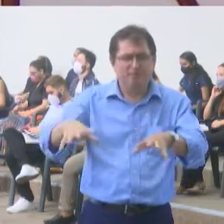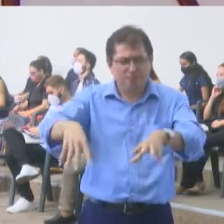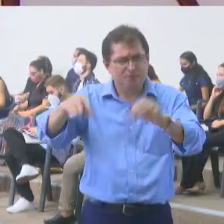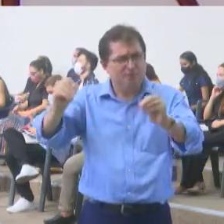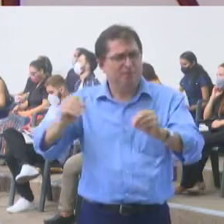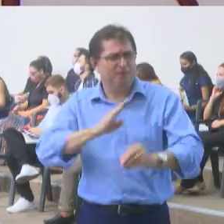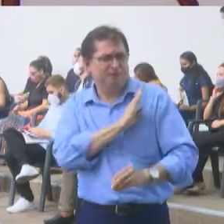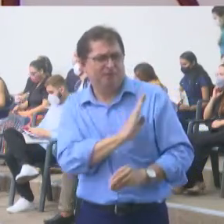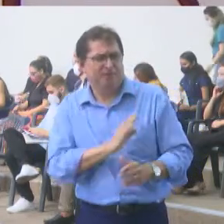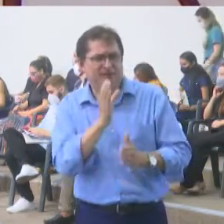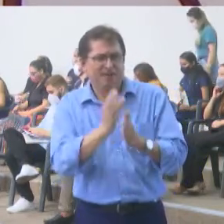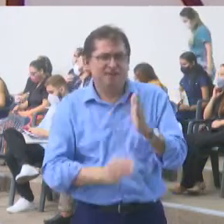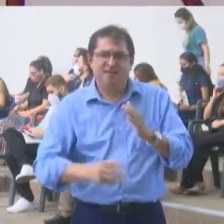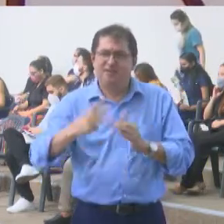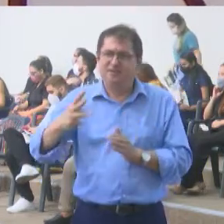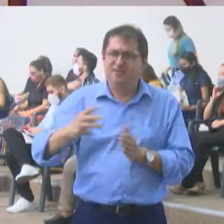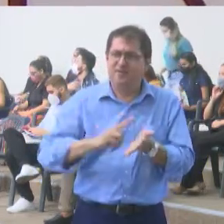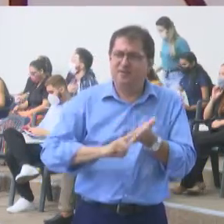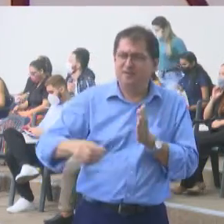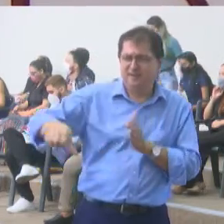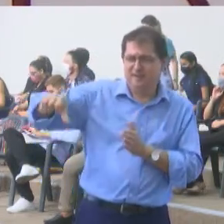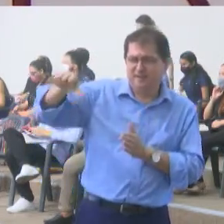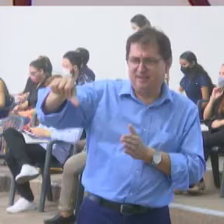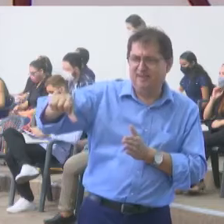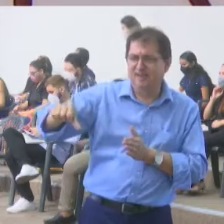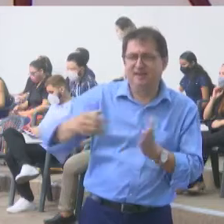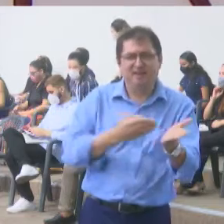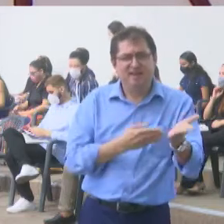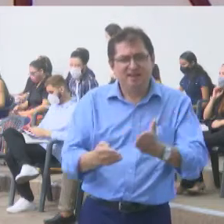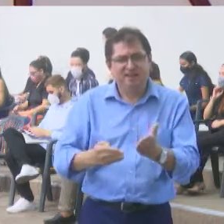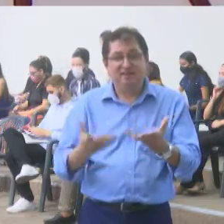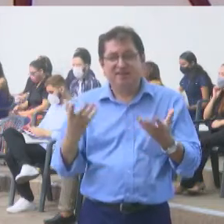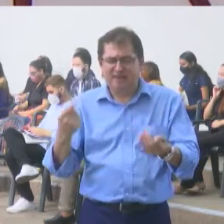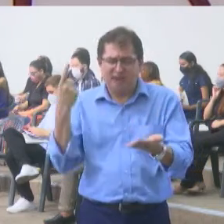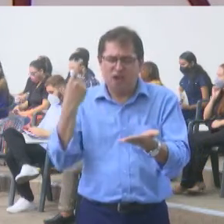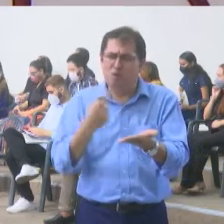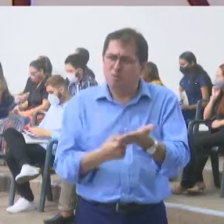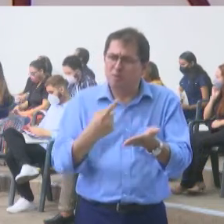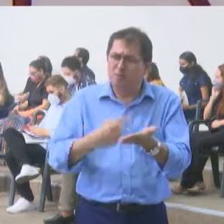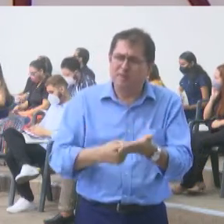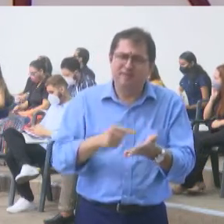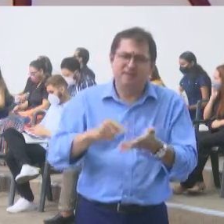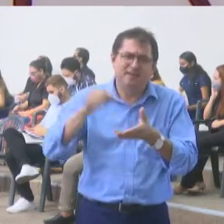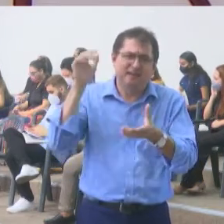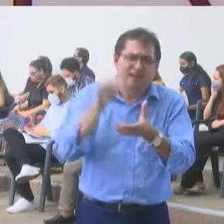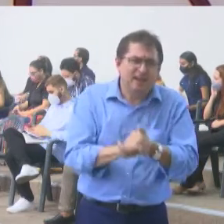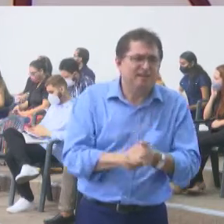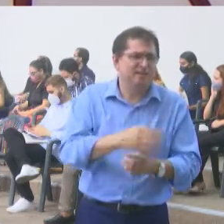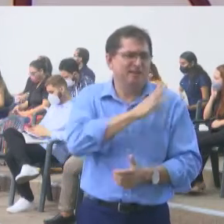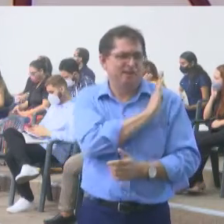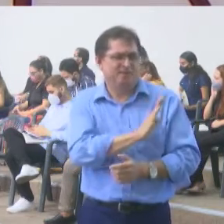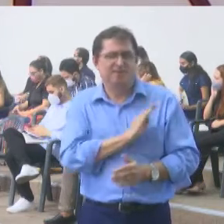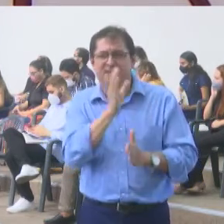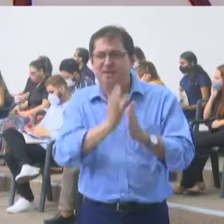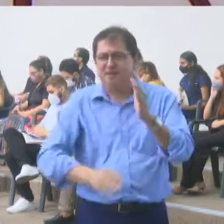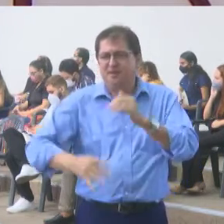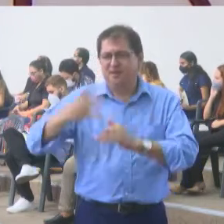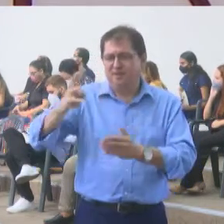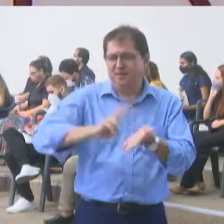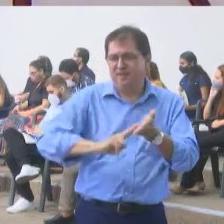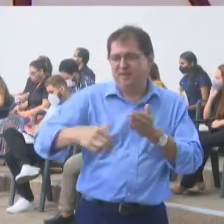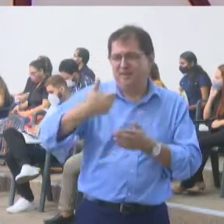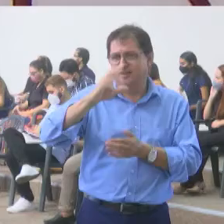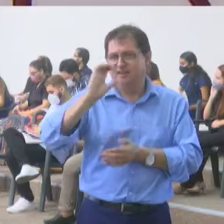3, versículo 9, Ruth, a serva que propõe casamento a Boaz. Capítulo 4, versículo 10, Ruth,